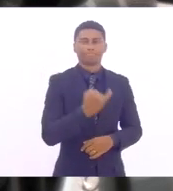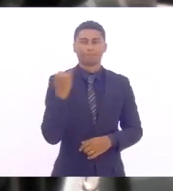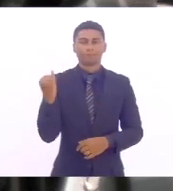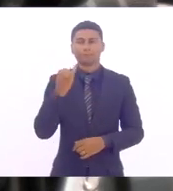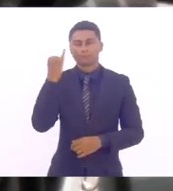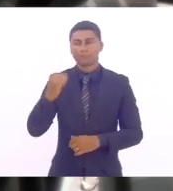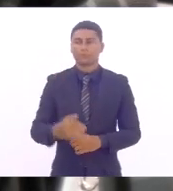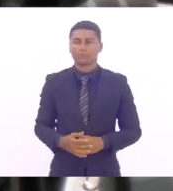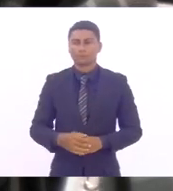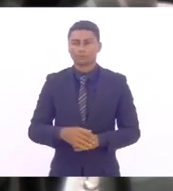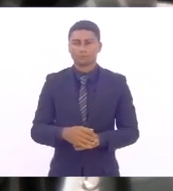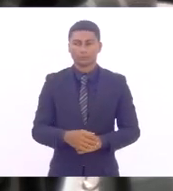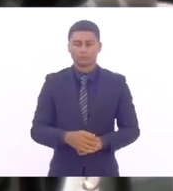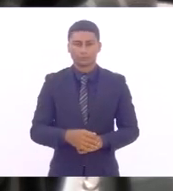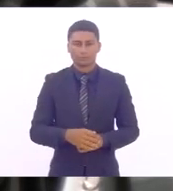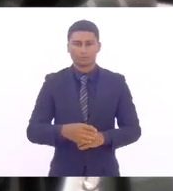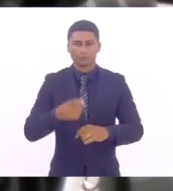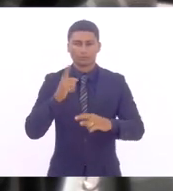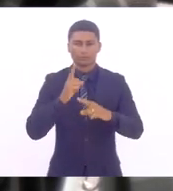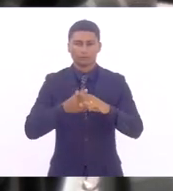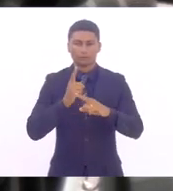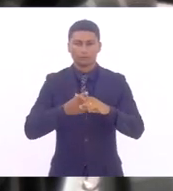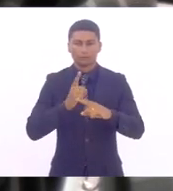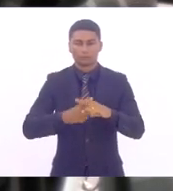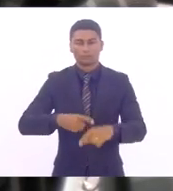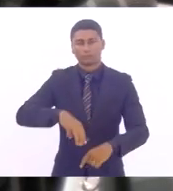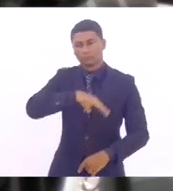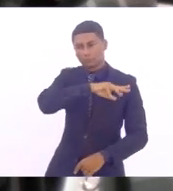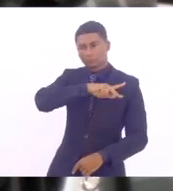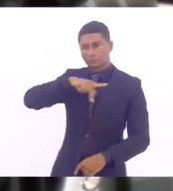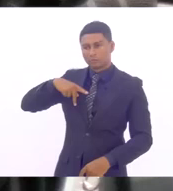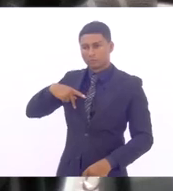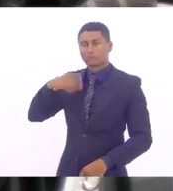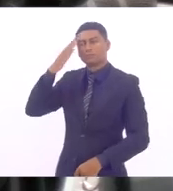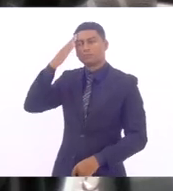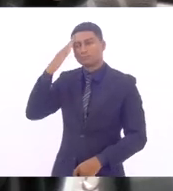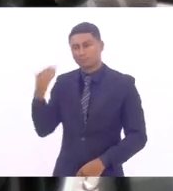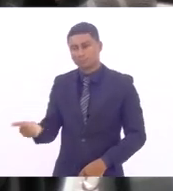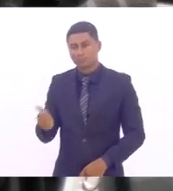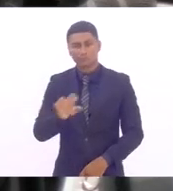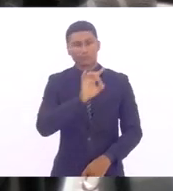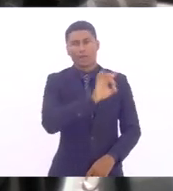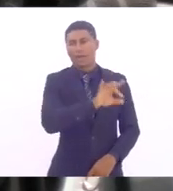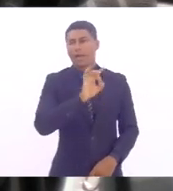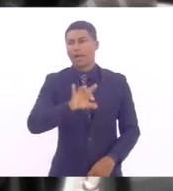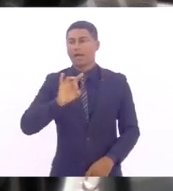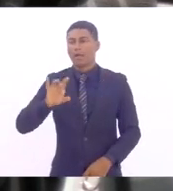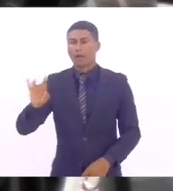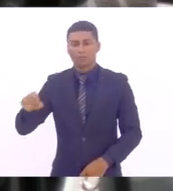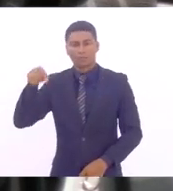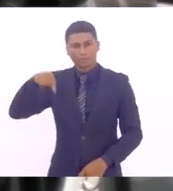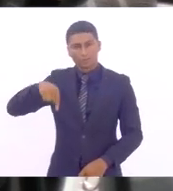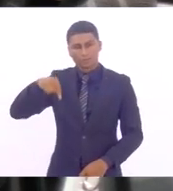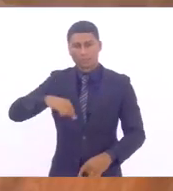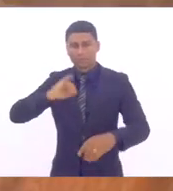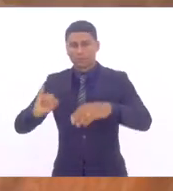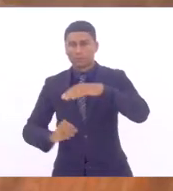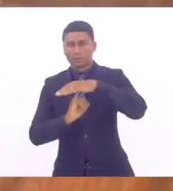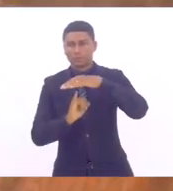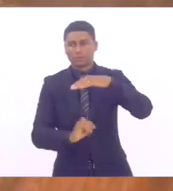porque, assim como o Ministério Público compreende a natureza de cada organização envolvida aqui nesse